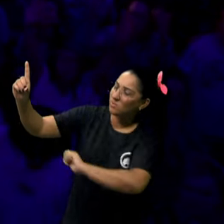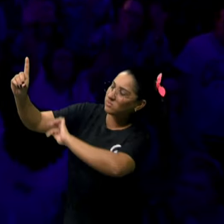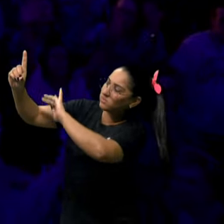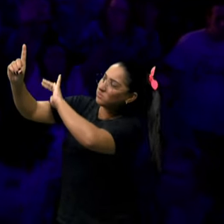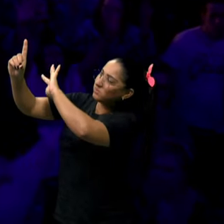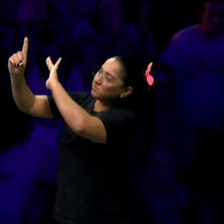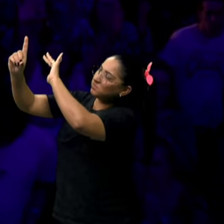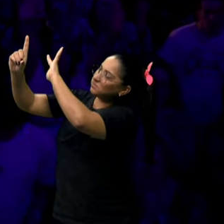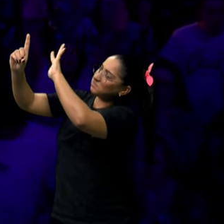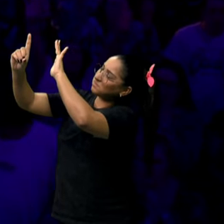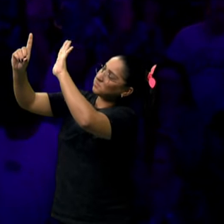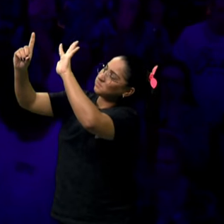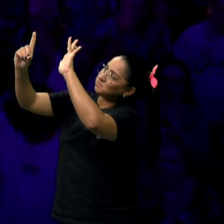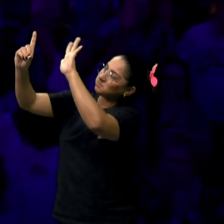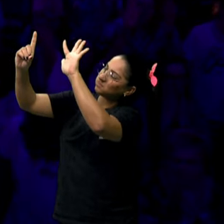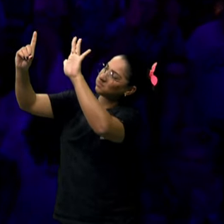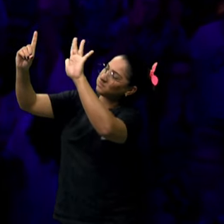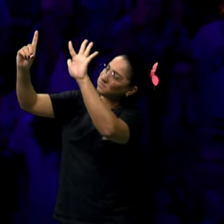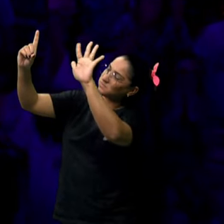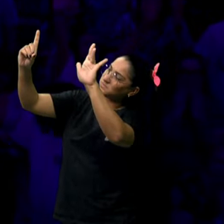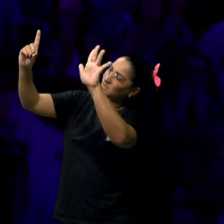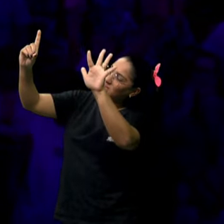a sua voz